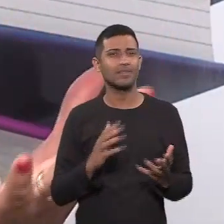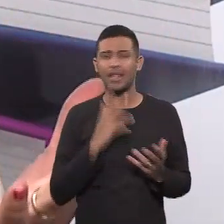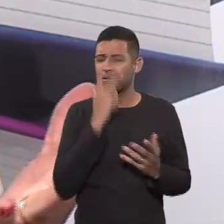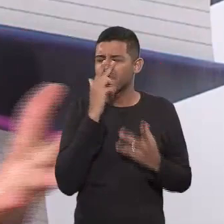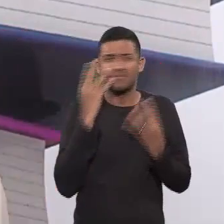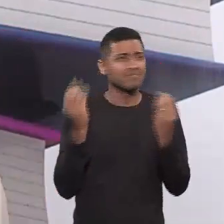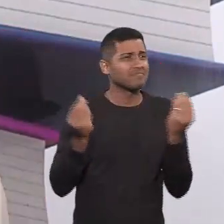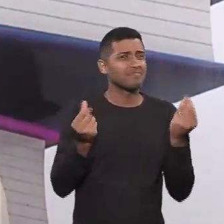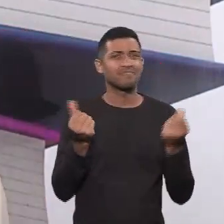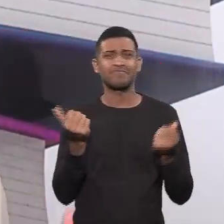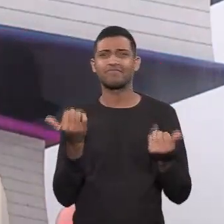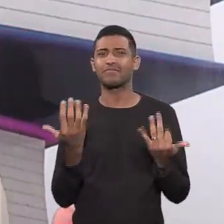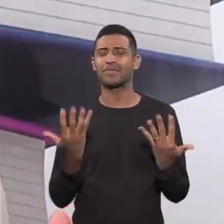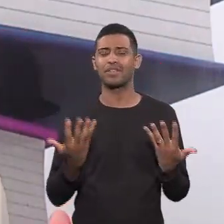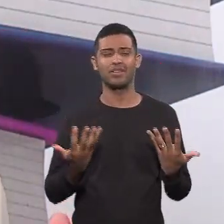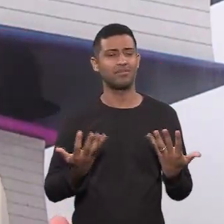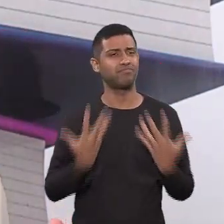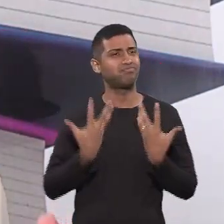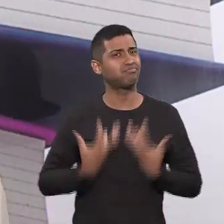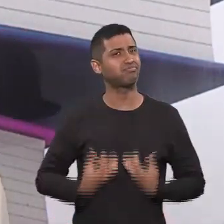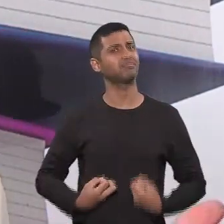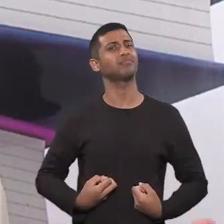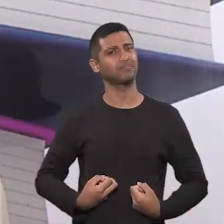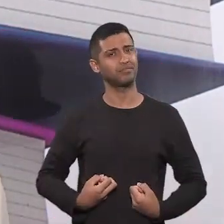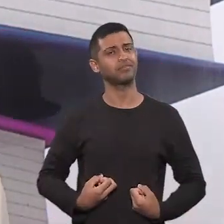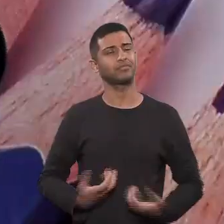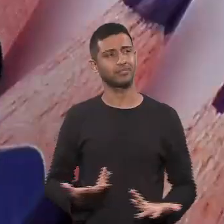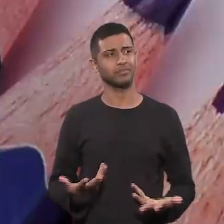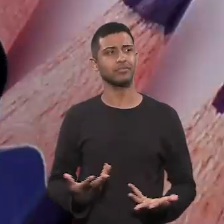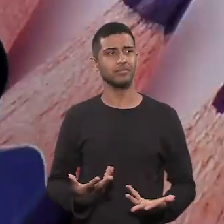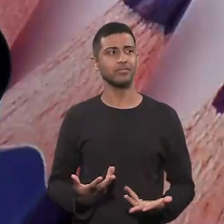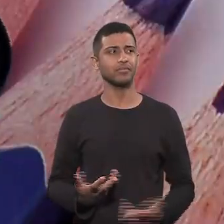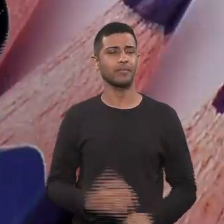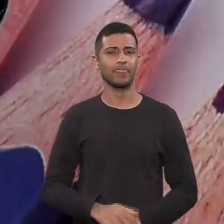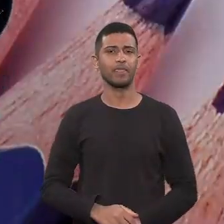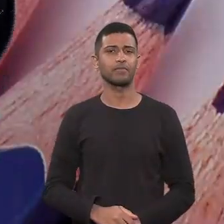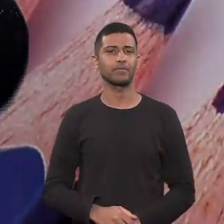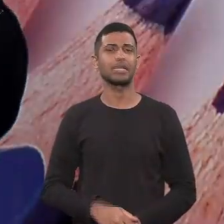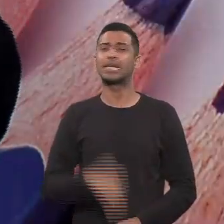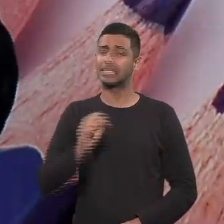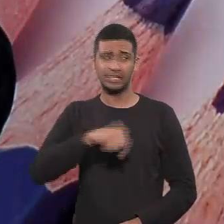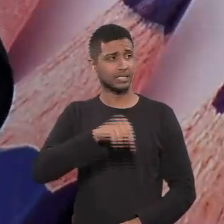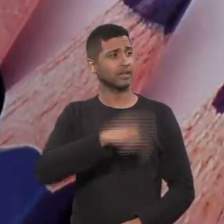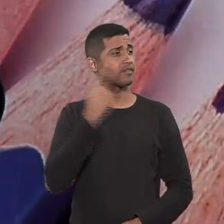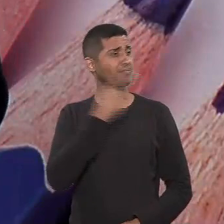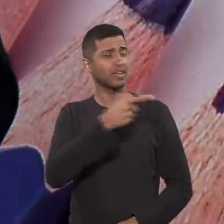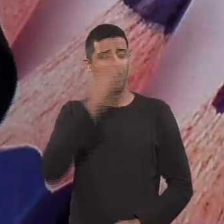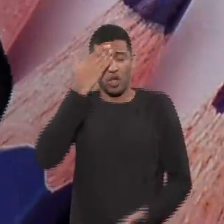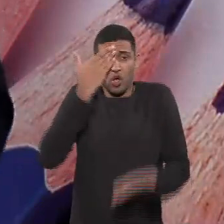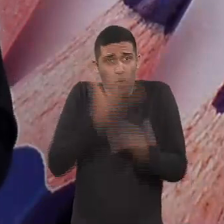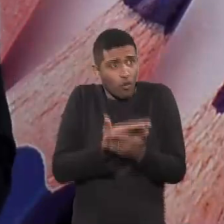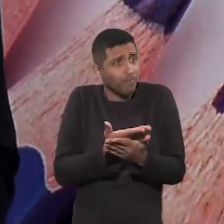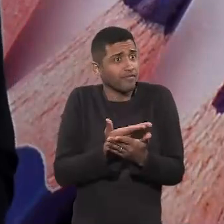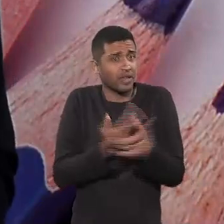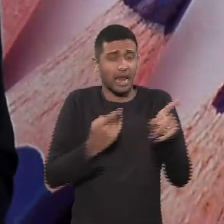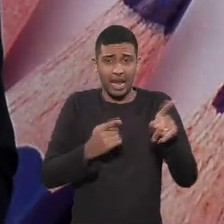dá assim... Parece que abre seu chão. Sim, porque os pais depositam, exatamente, quer dizer, a confiança deles numa